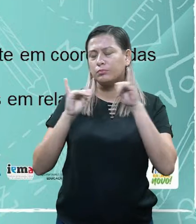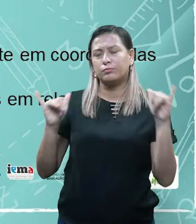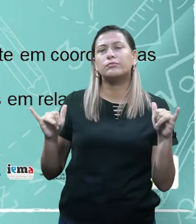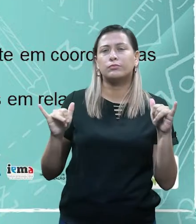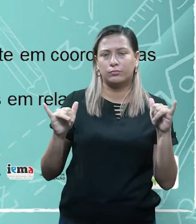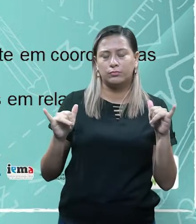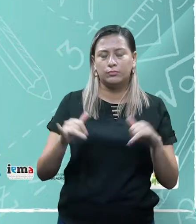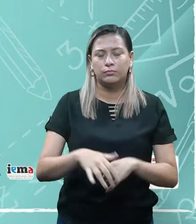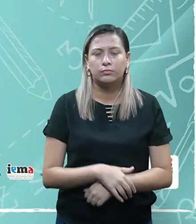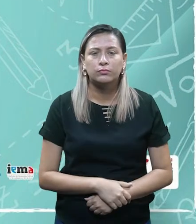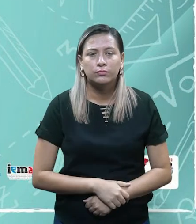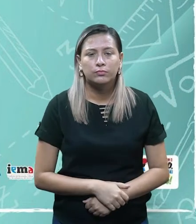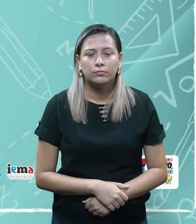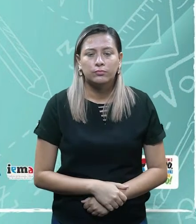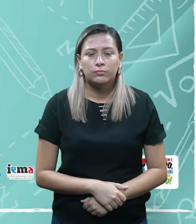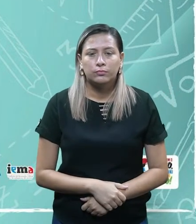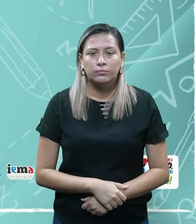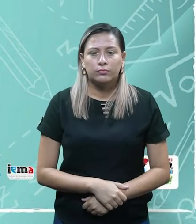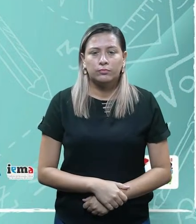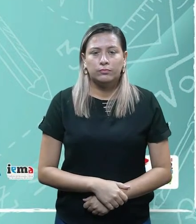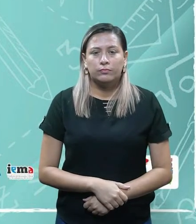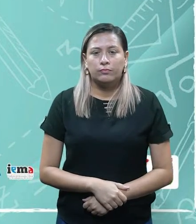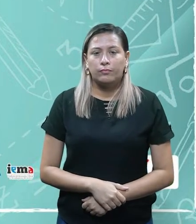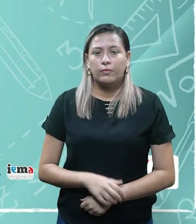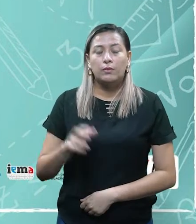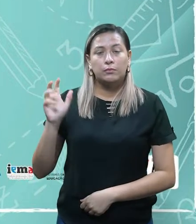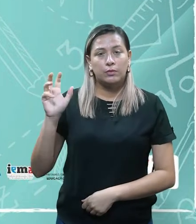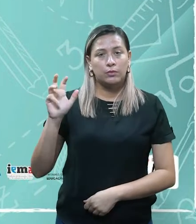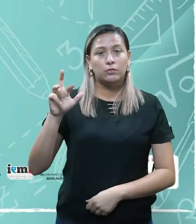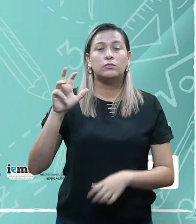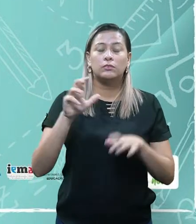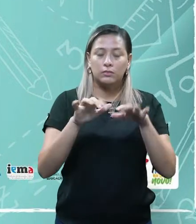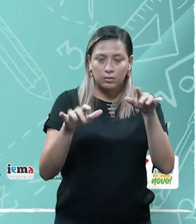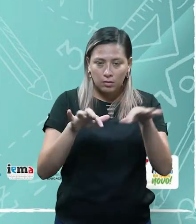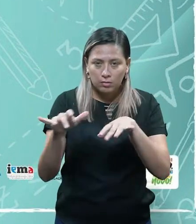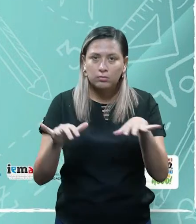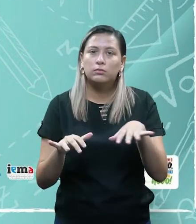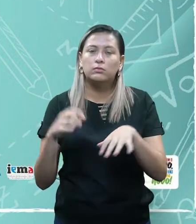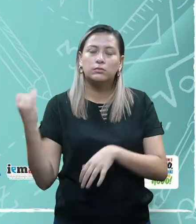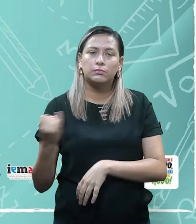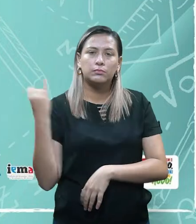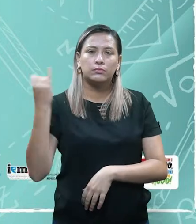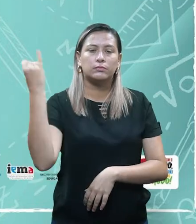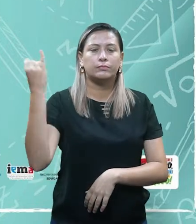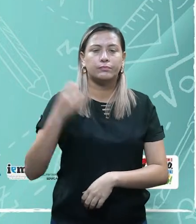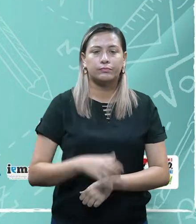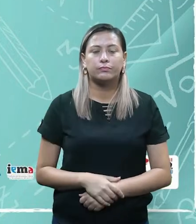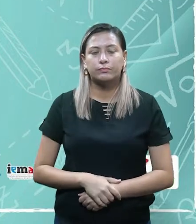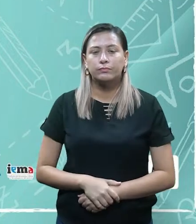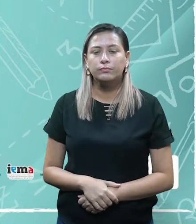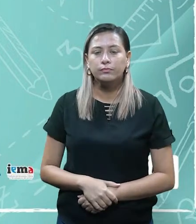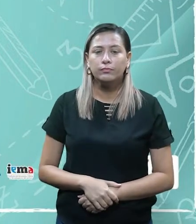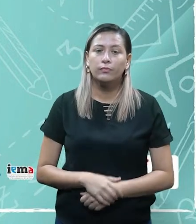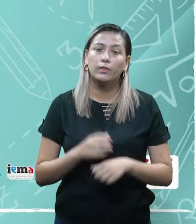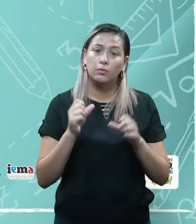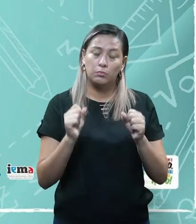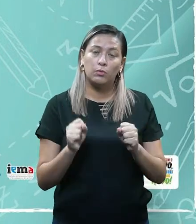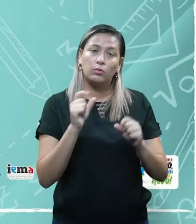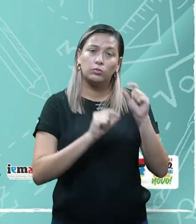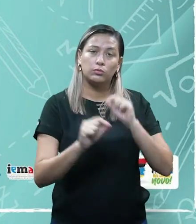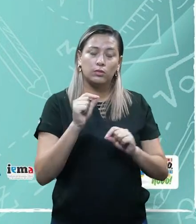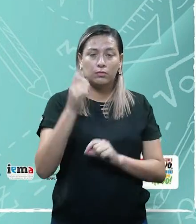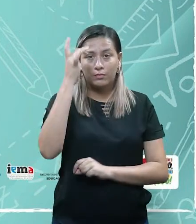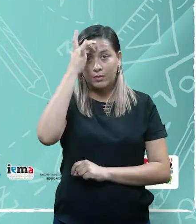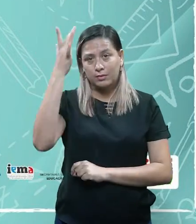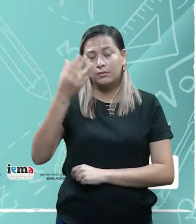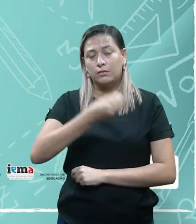para vocês, tá? Vamos ver outras teclas também importantes, ok? Que vocês que pode facilitar a vida